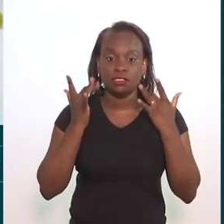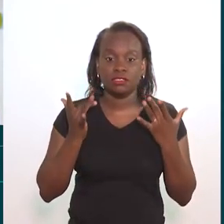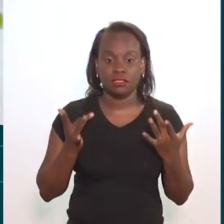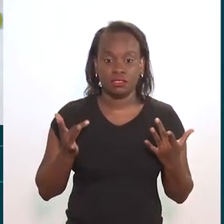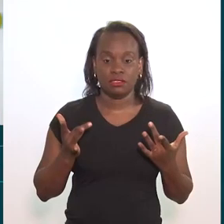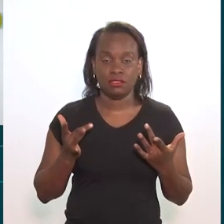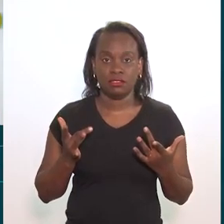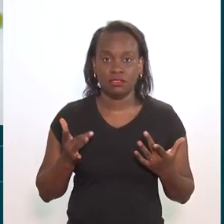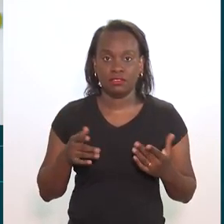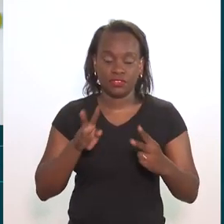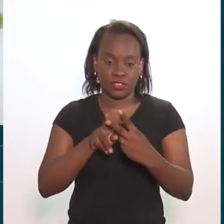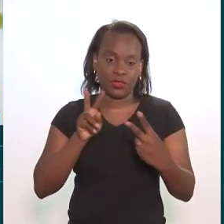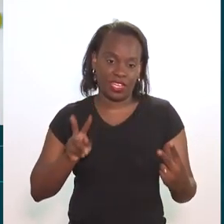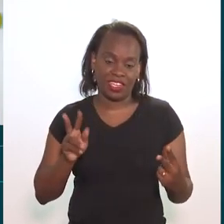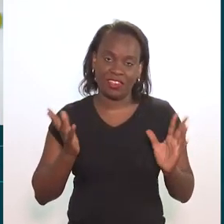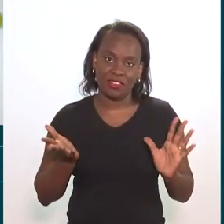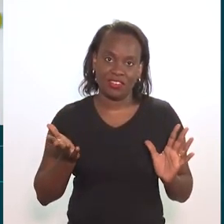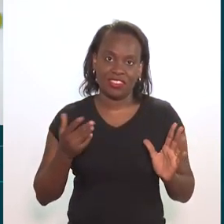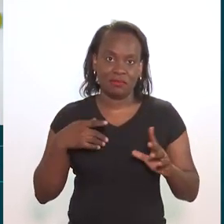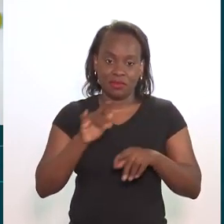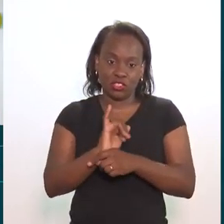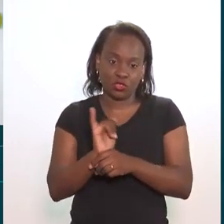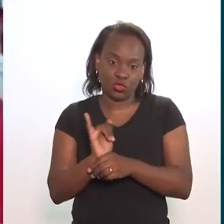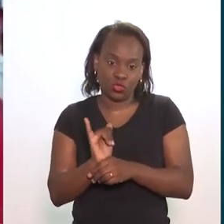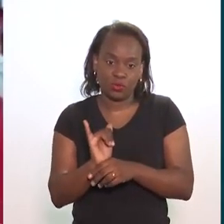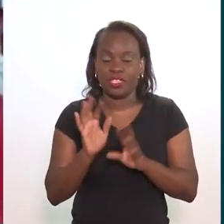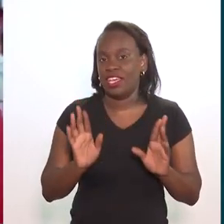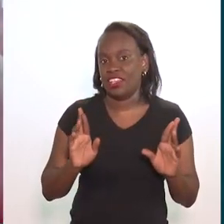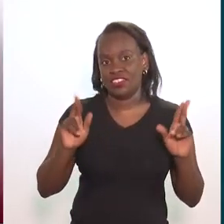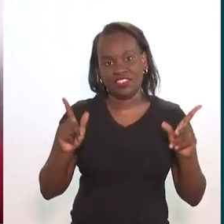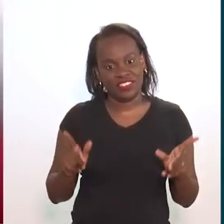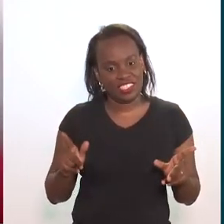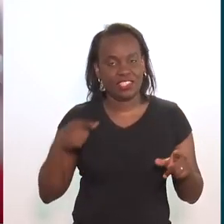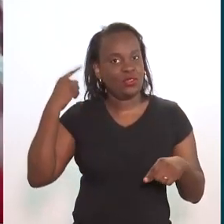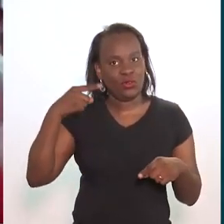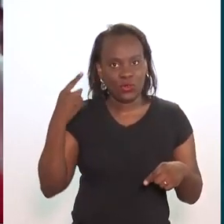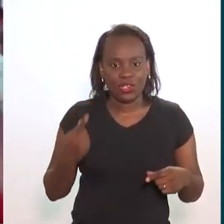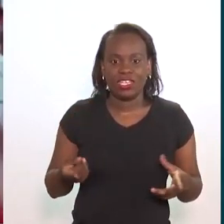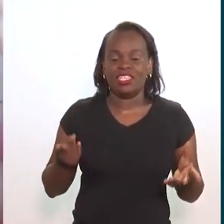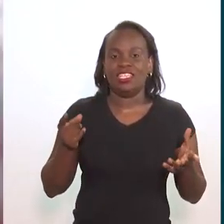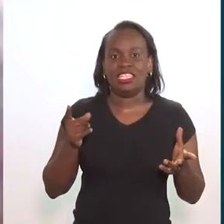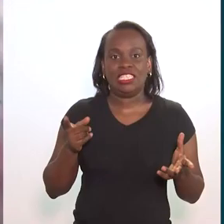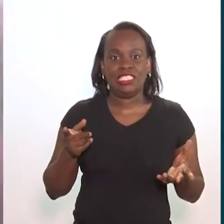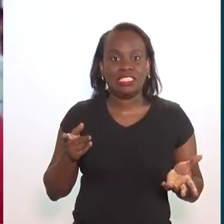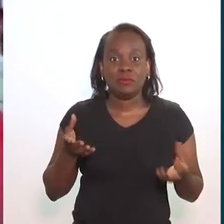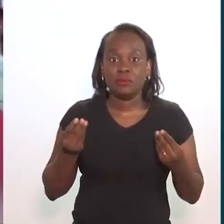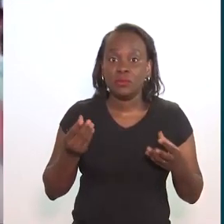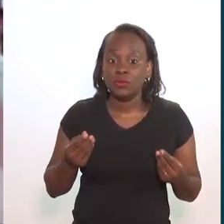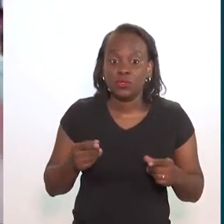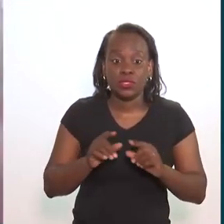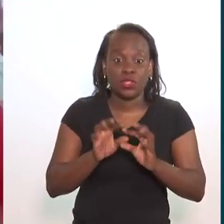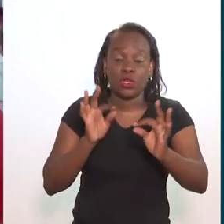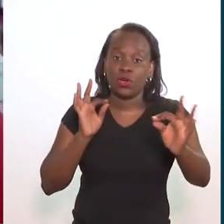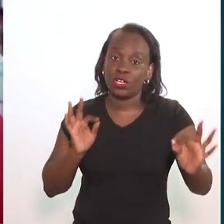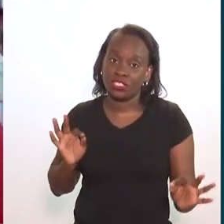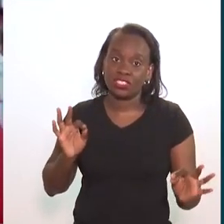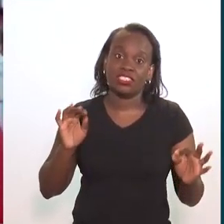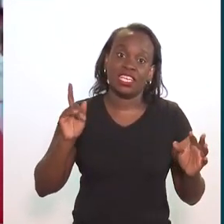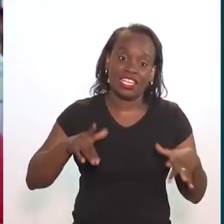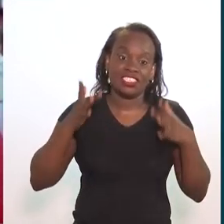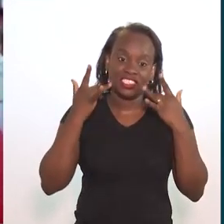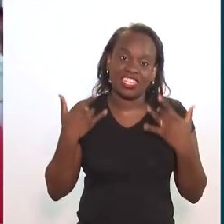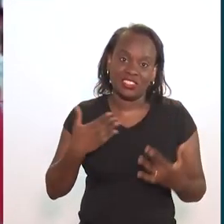fazendo uma peça virtual pelo YouTube. É outra loucura, né? Não, está muito